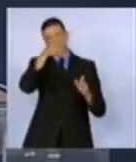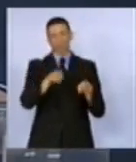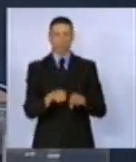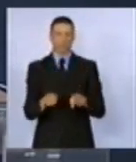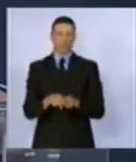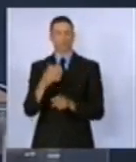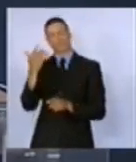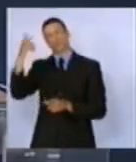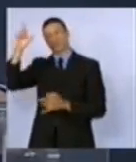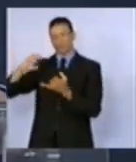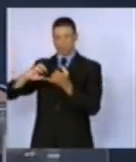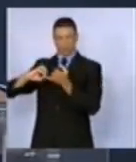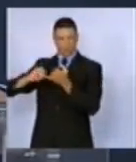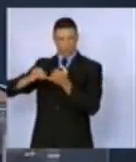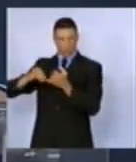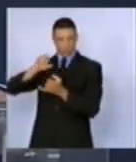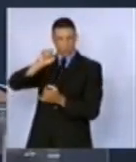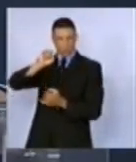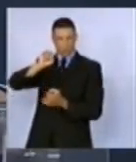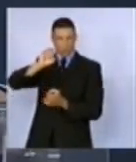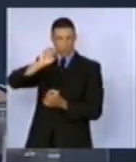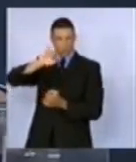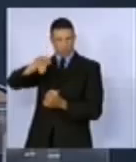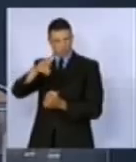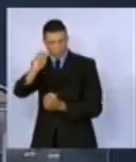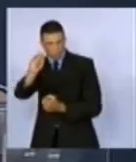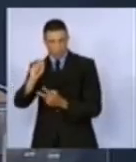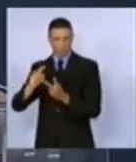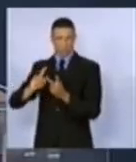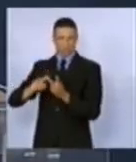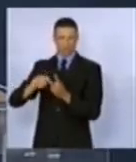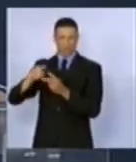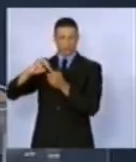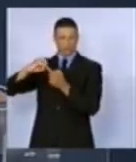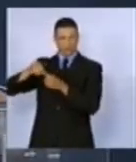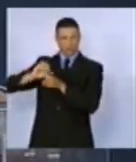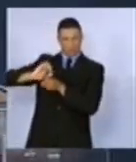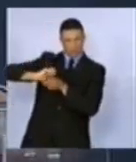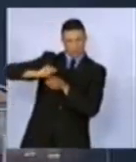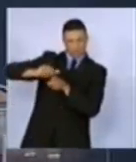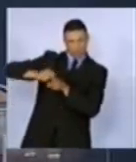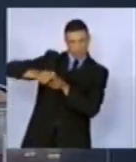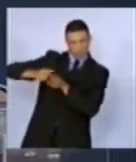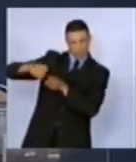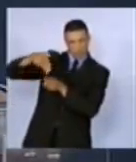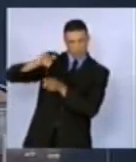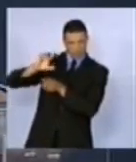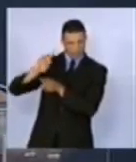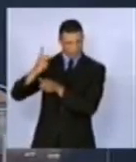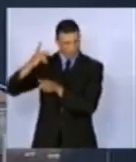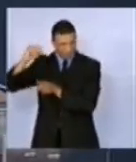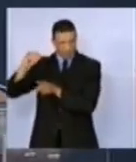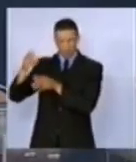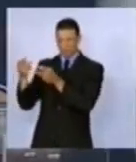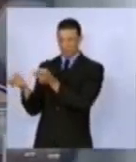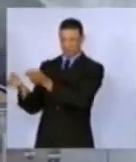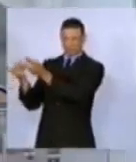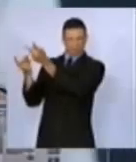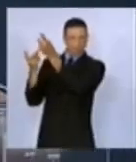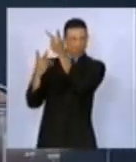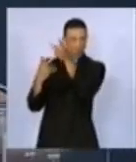e do Milho mas também com a chegada da cana com a participação mais intensiva da pecuária houve também uma valorização de terras mas em alguns lugares